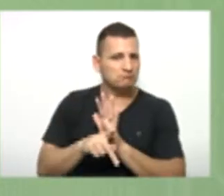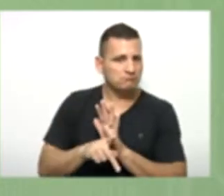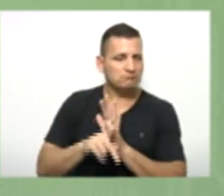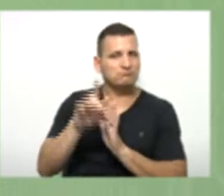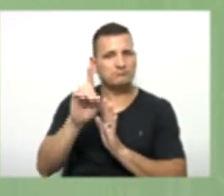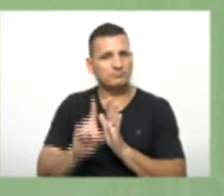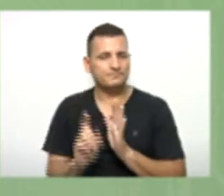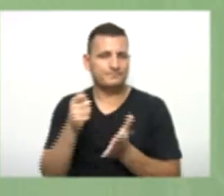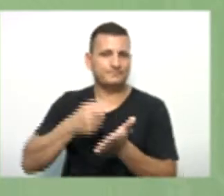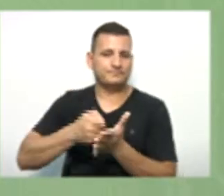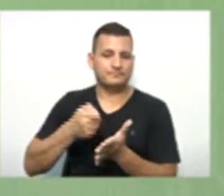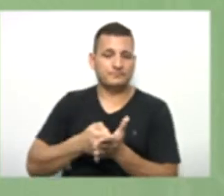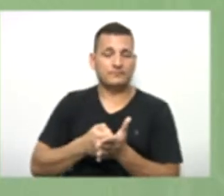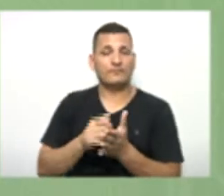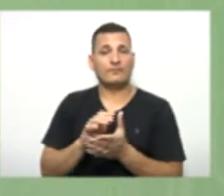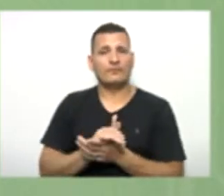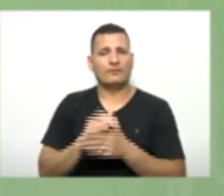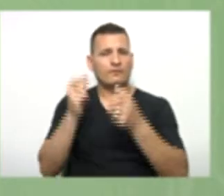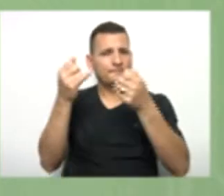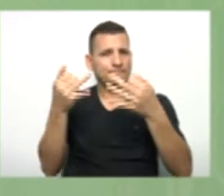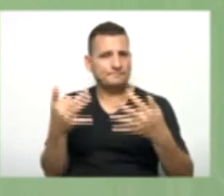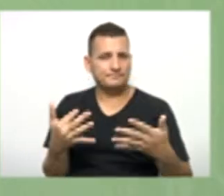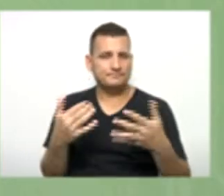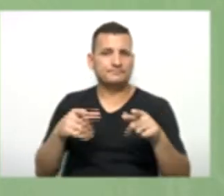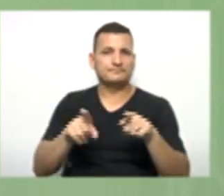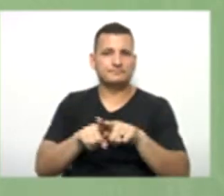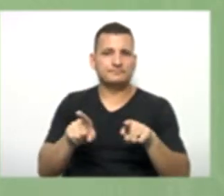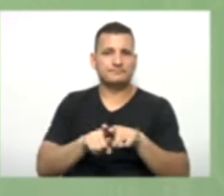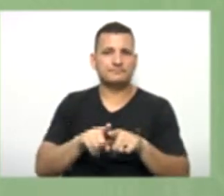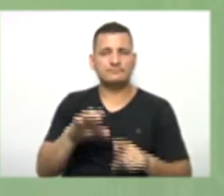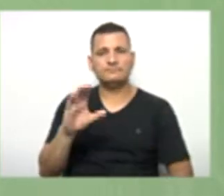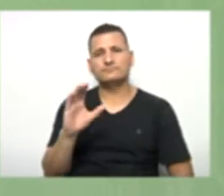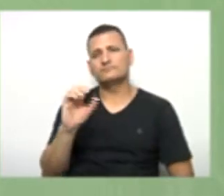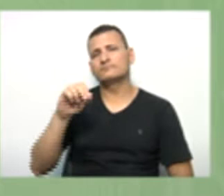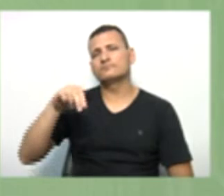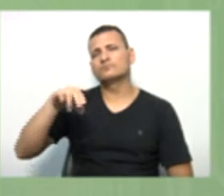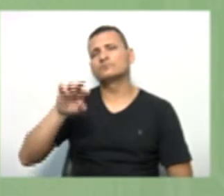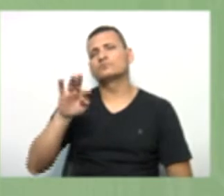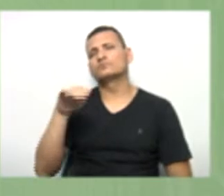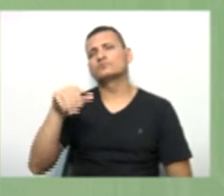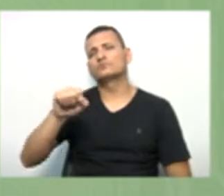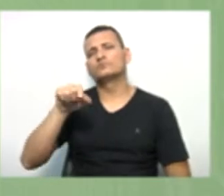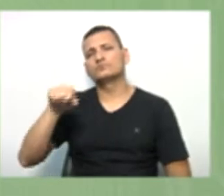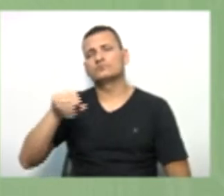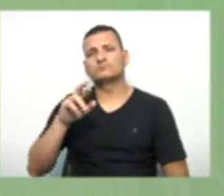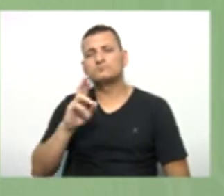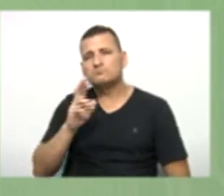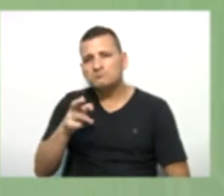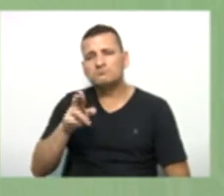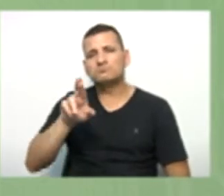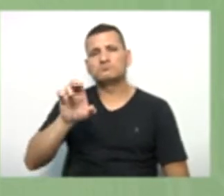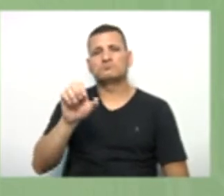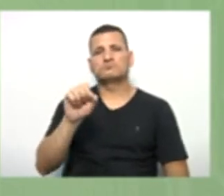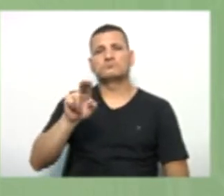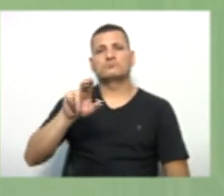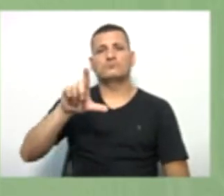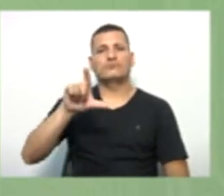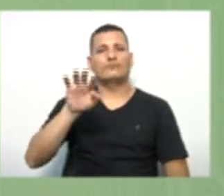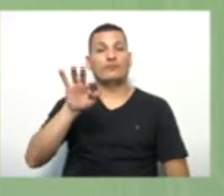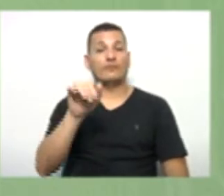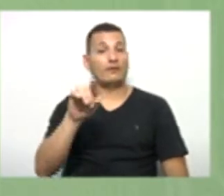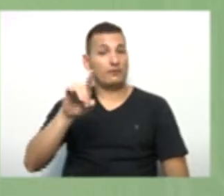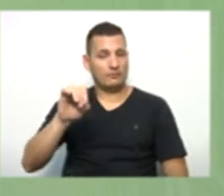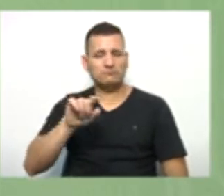falamos um pouco também das contas de resultado. O que é as contas de resultado? Representa